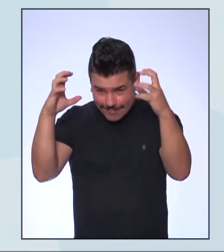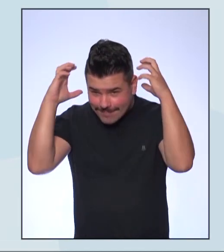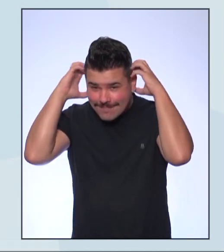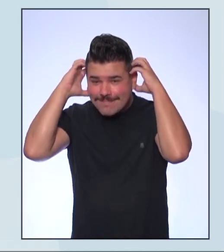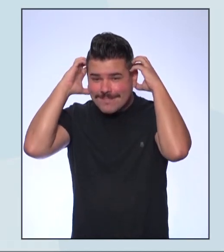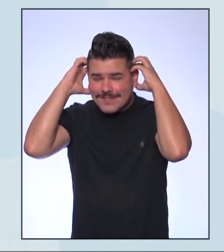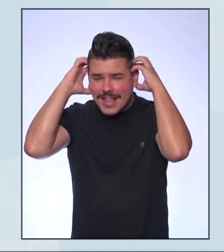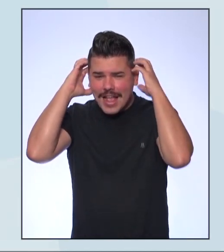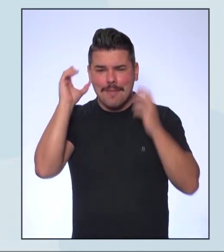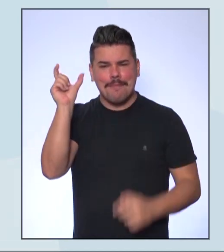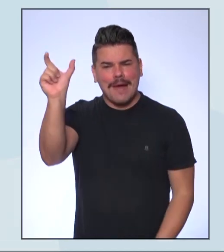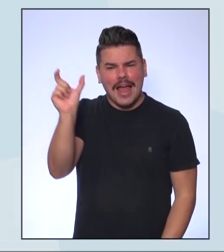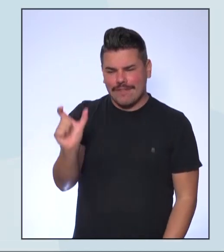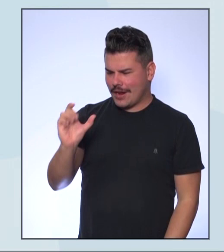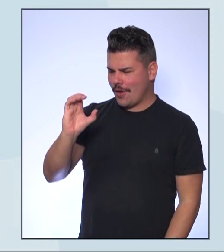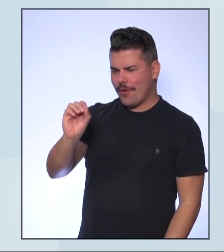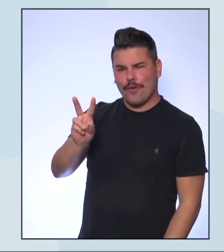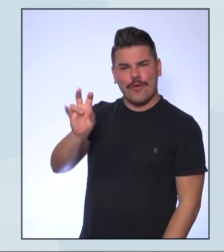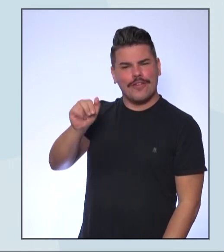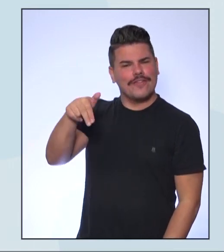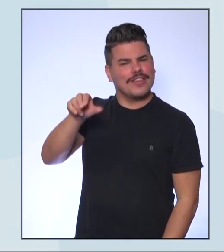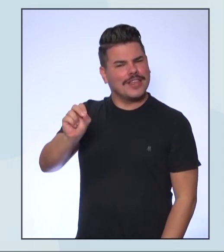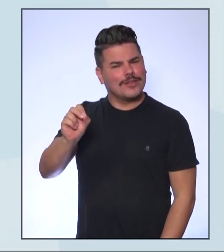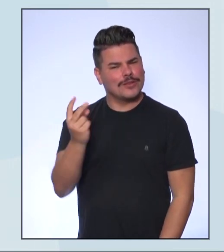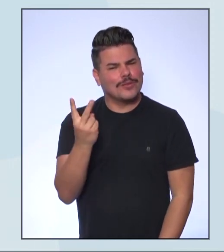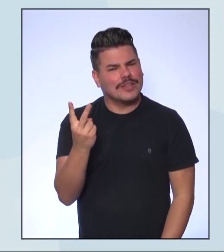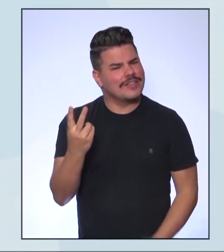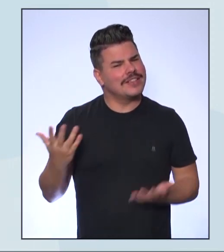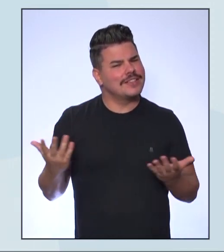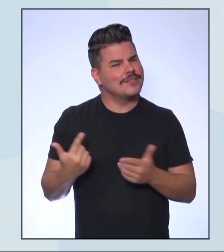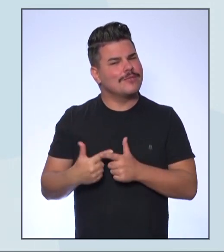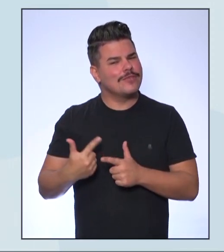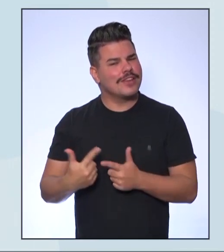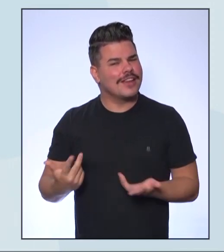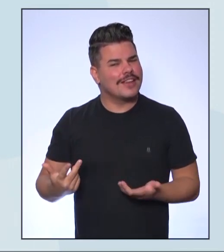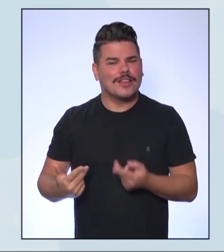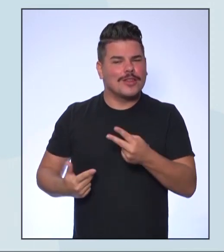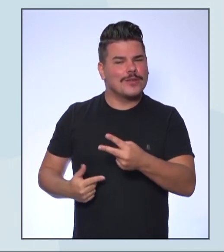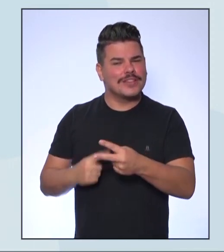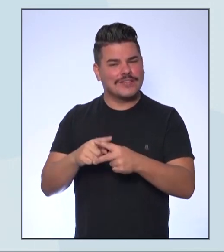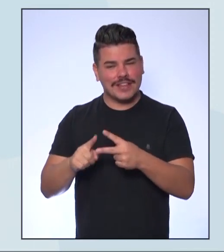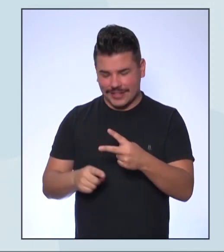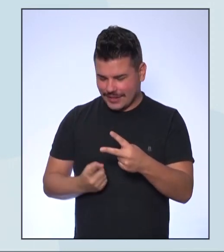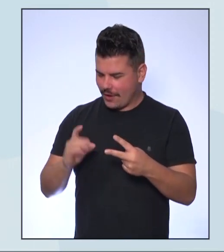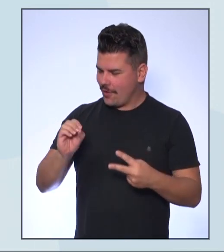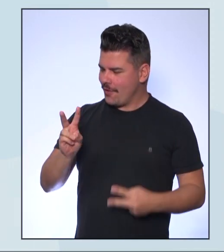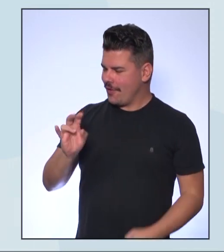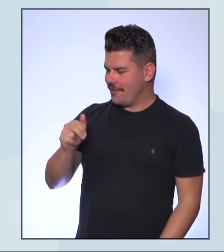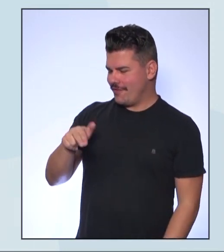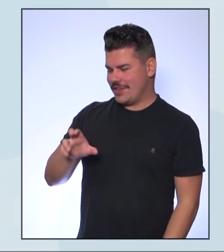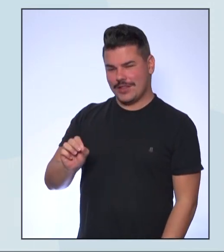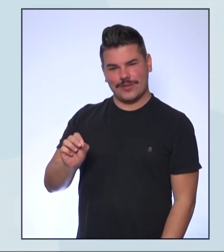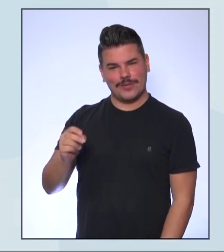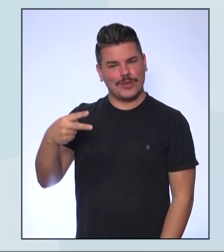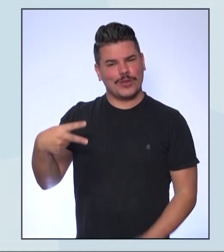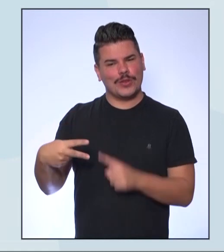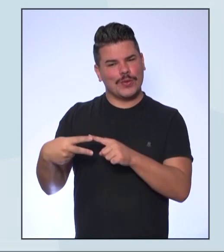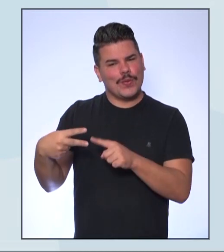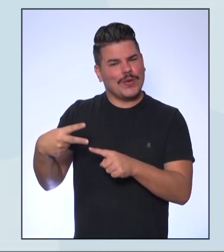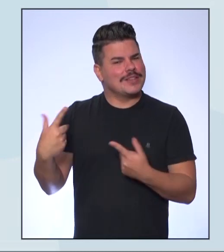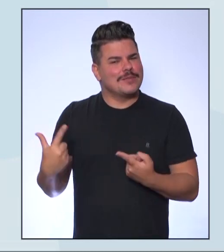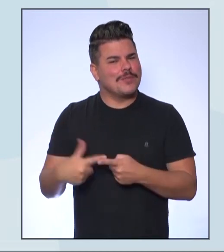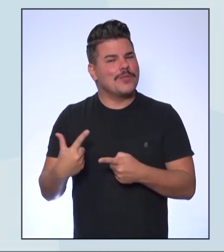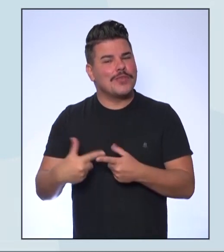palavra ovino? Qual a relação das duas vezes que essa palavra aparece? Que relação há entre essas duas vezes? E qual